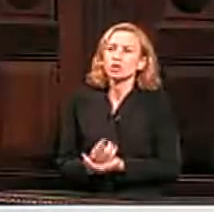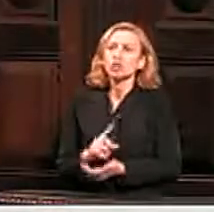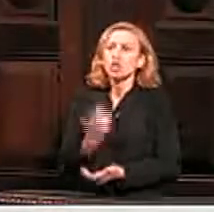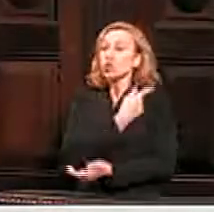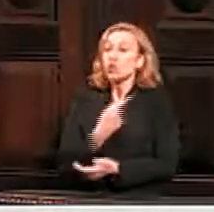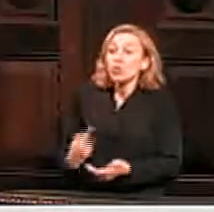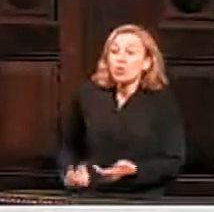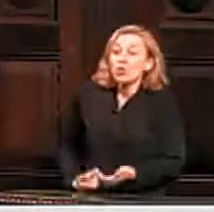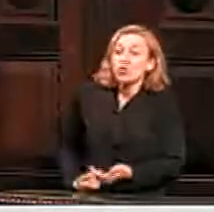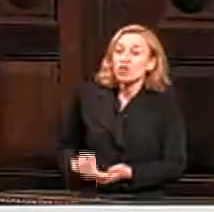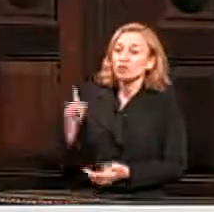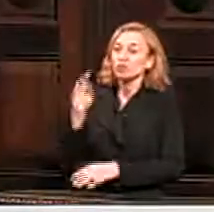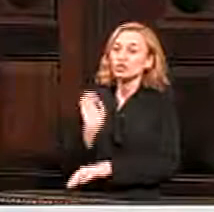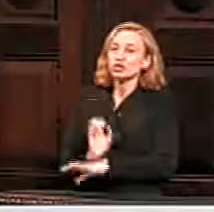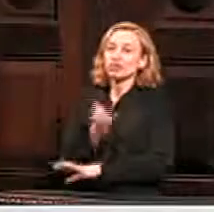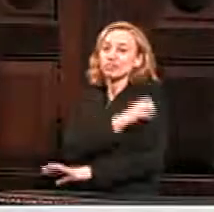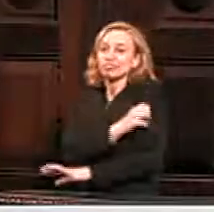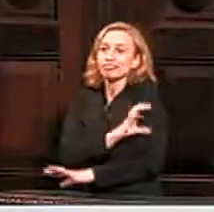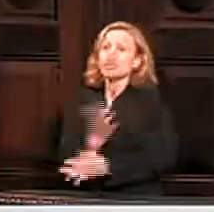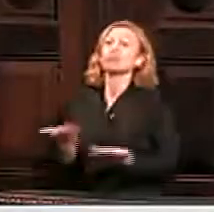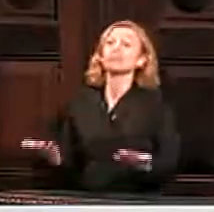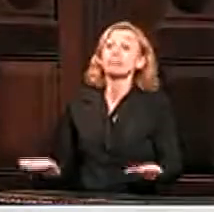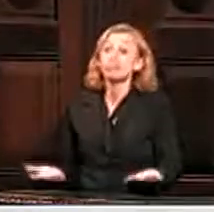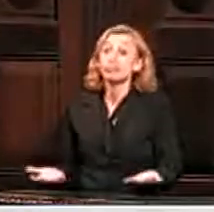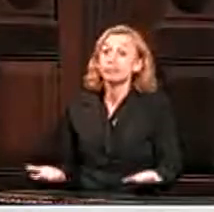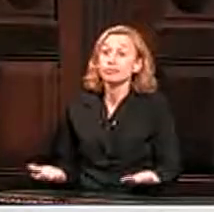governo do estado do Rio de Janeiro,